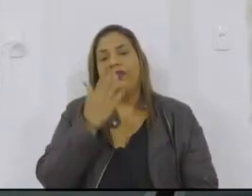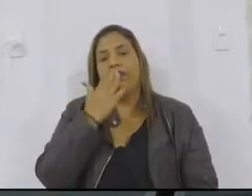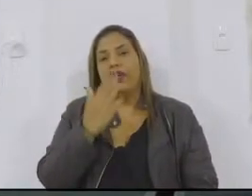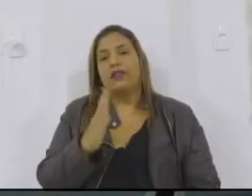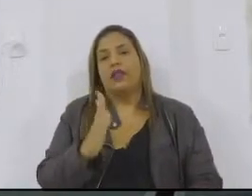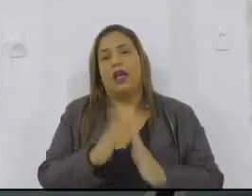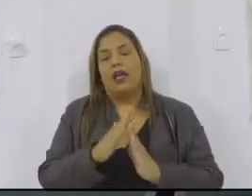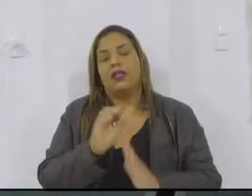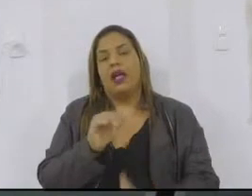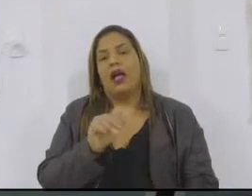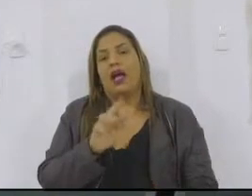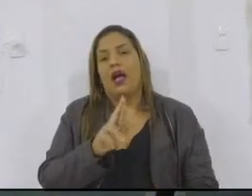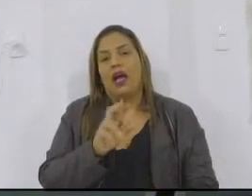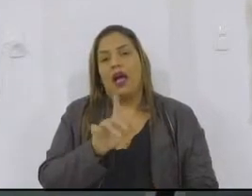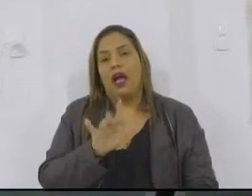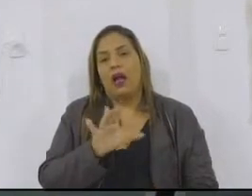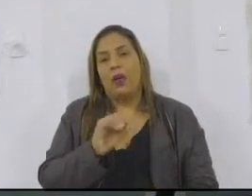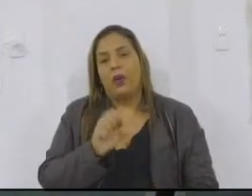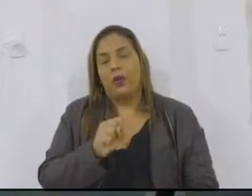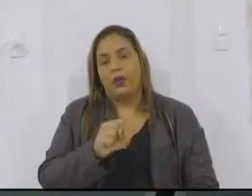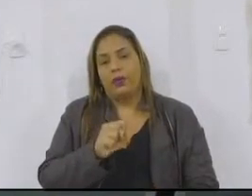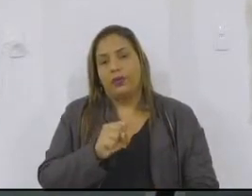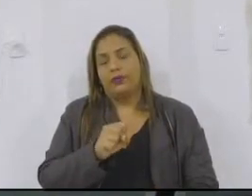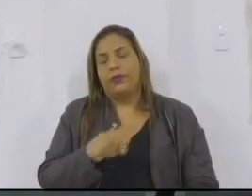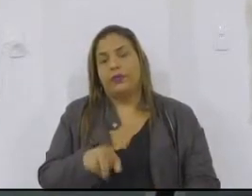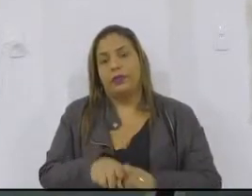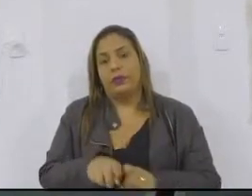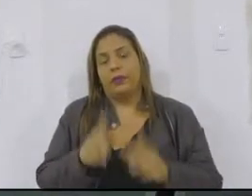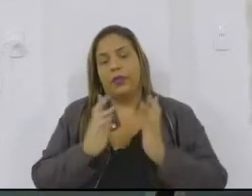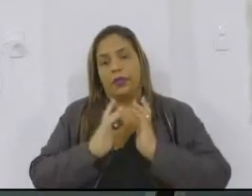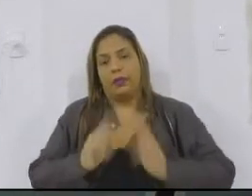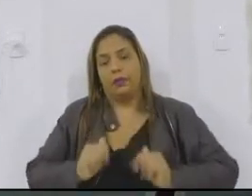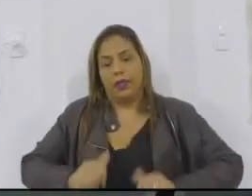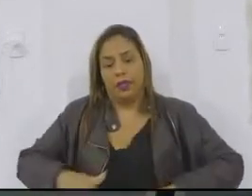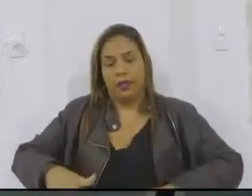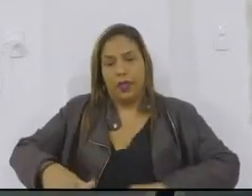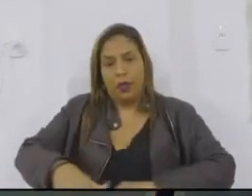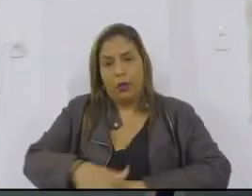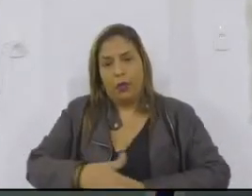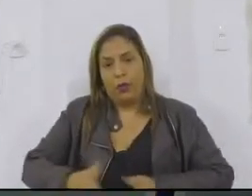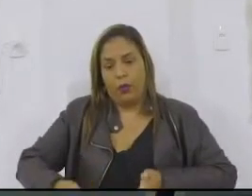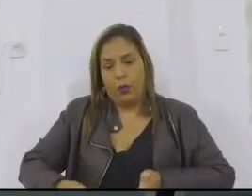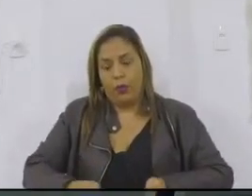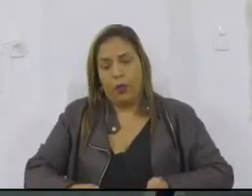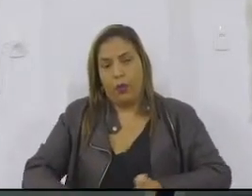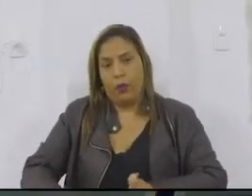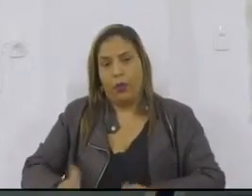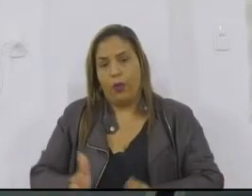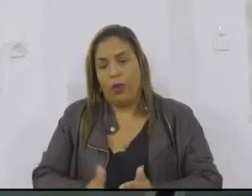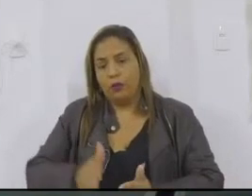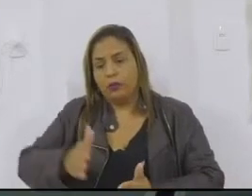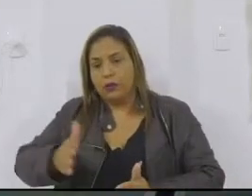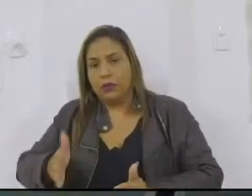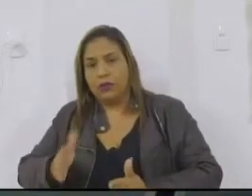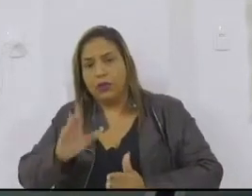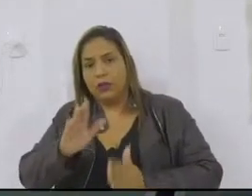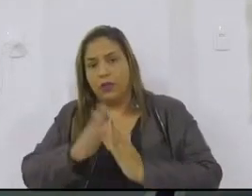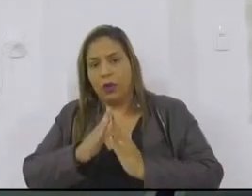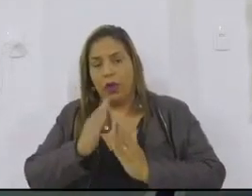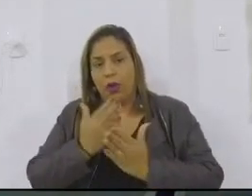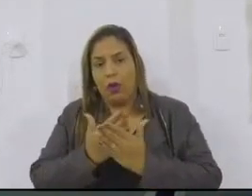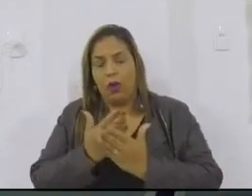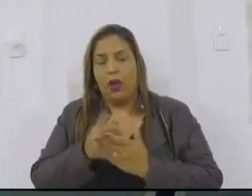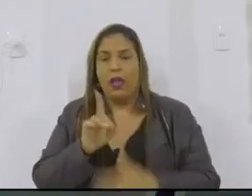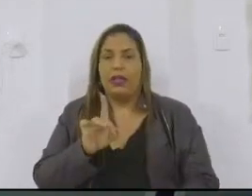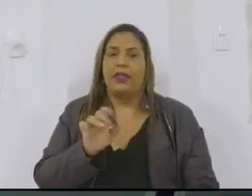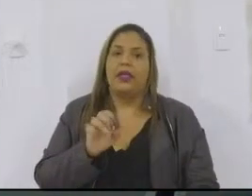O vereador também indica a limpeza do córrego no bairro do Pinhão, começando ao lado do Colégio de Arina até